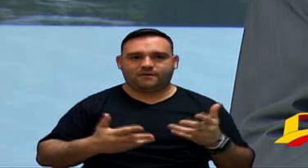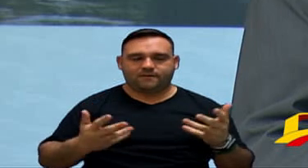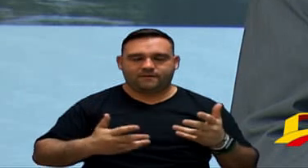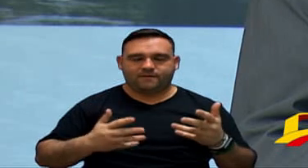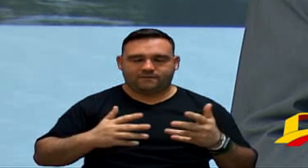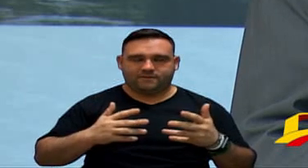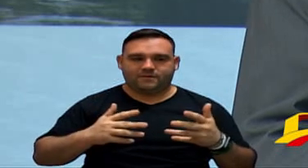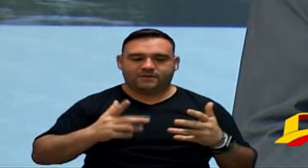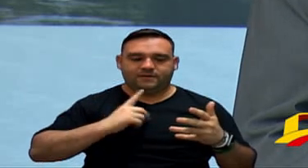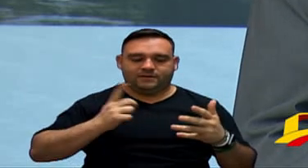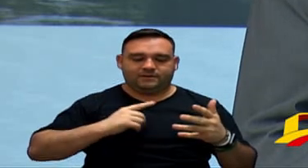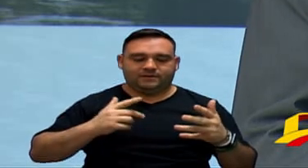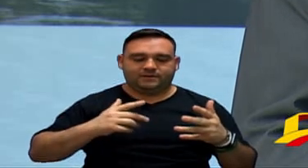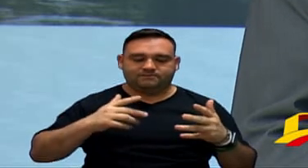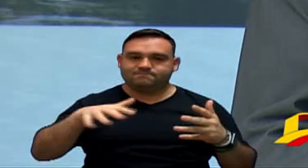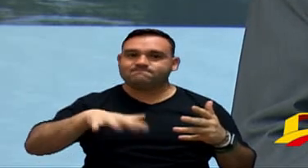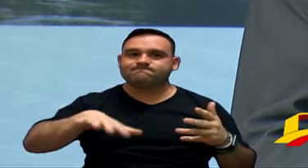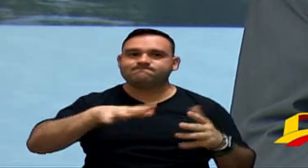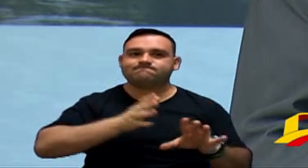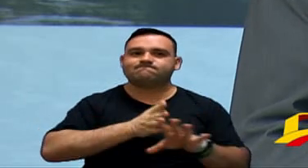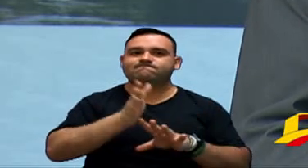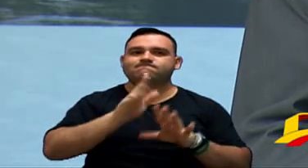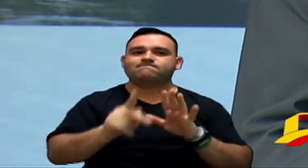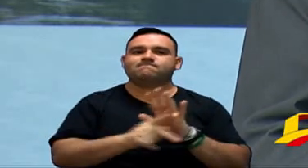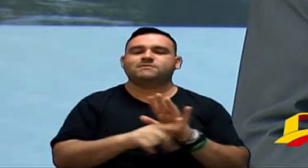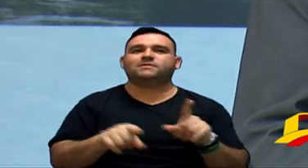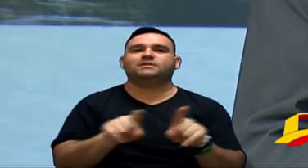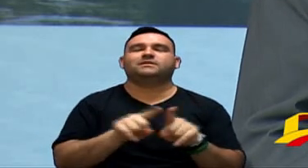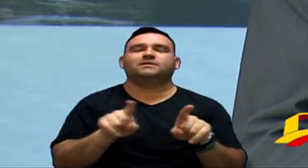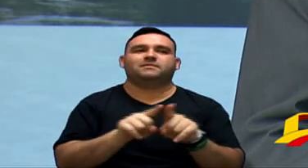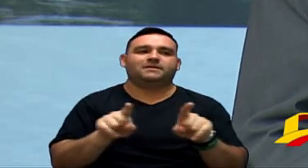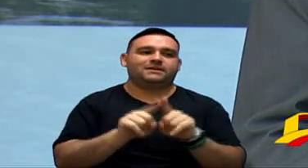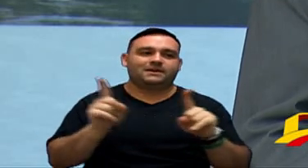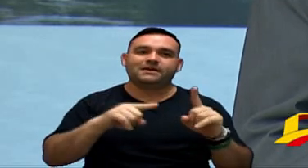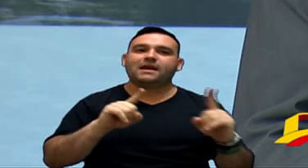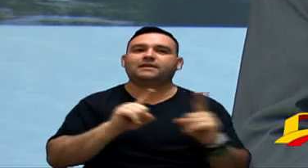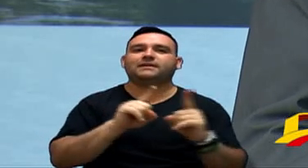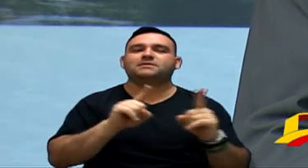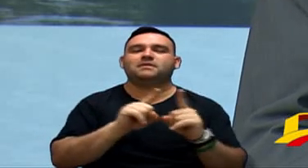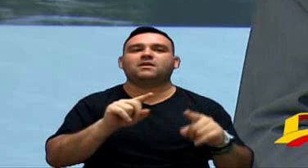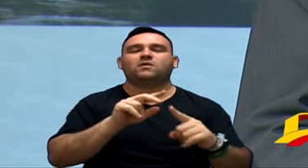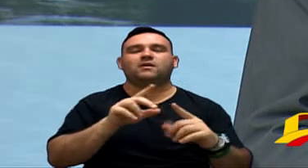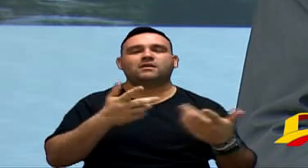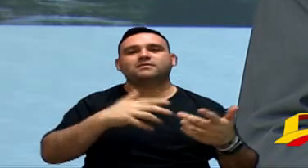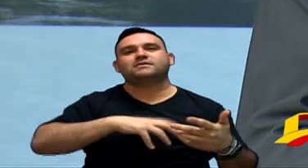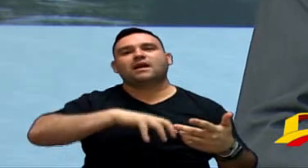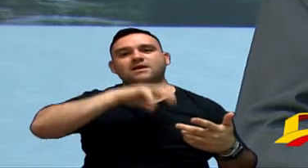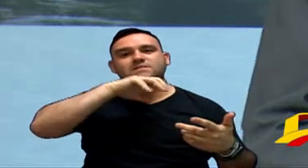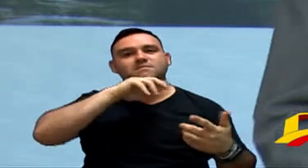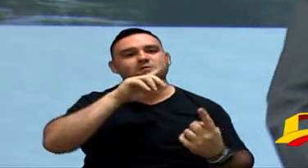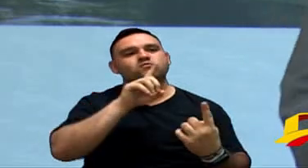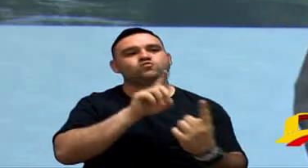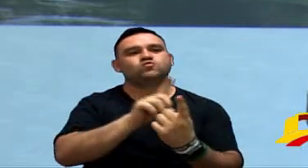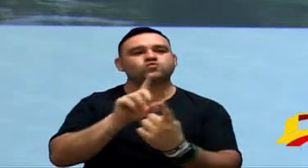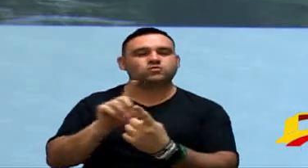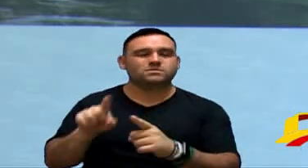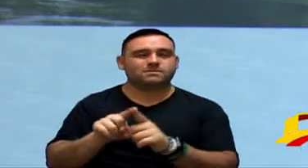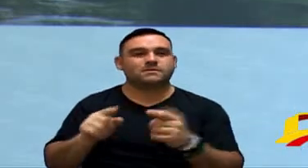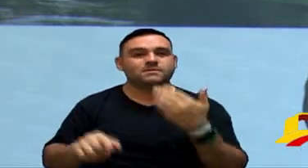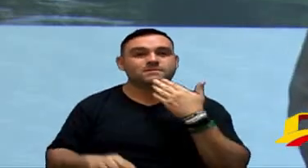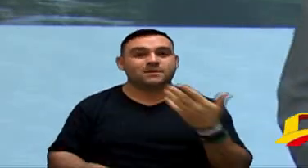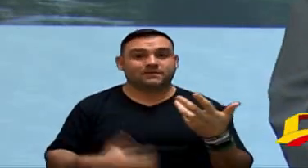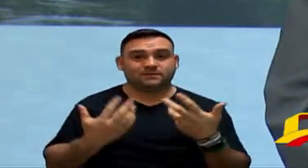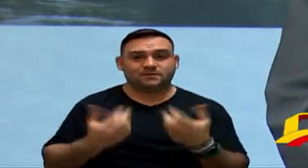É nesse segmento que é com relação ao atendimento dos nossos Pets basicamente seria isso eu